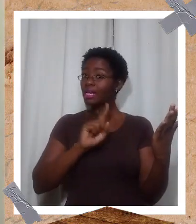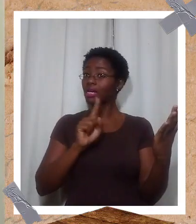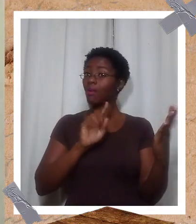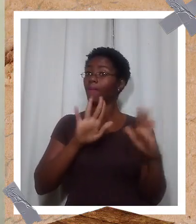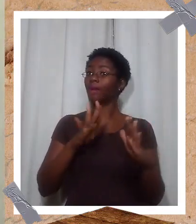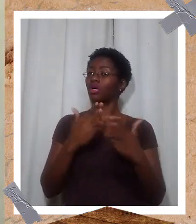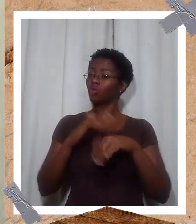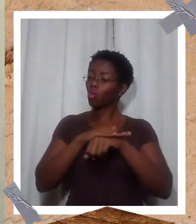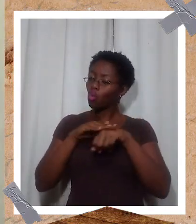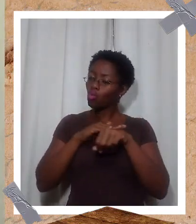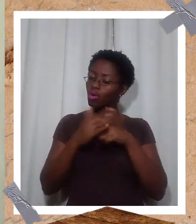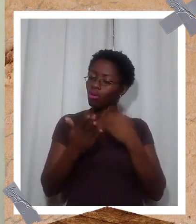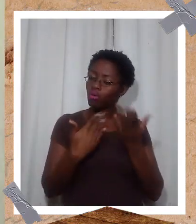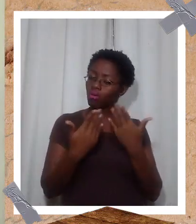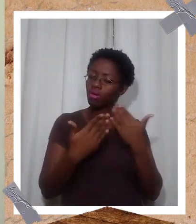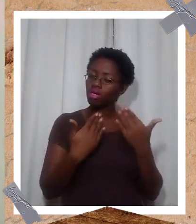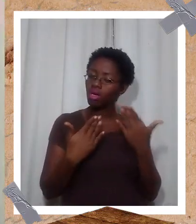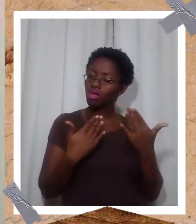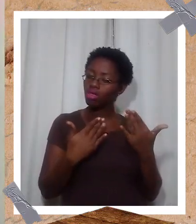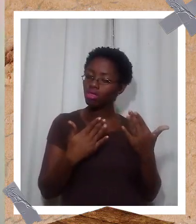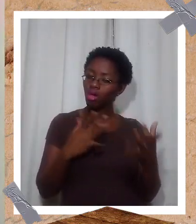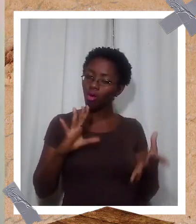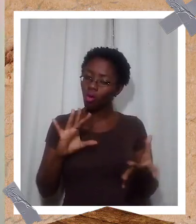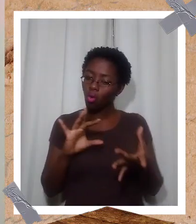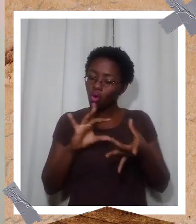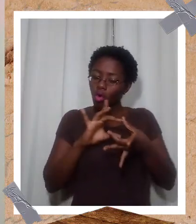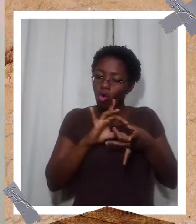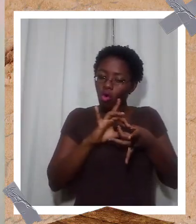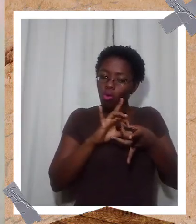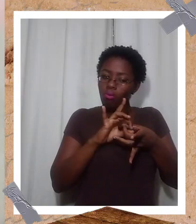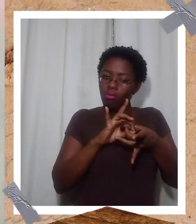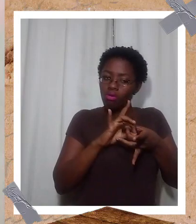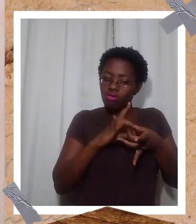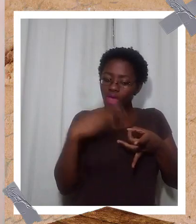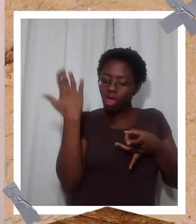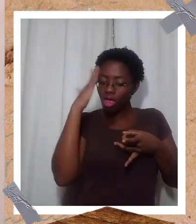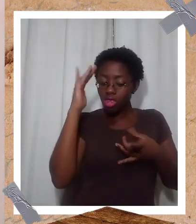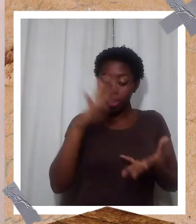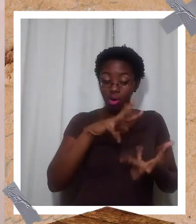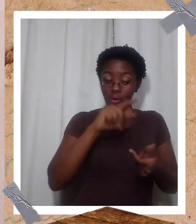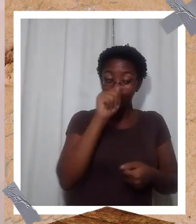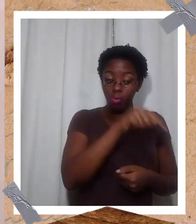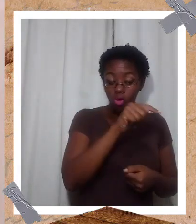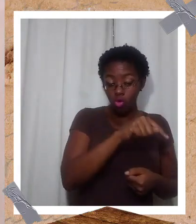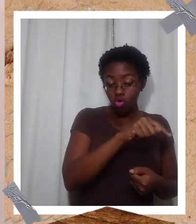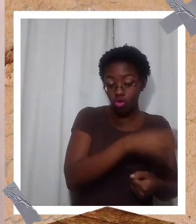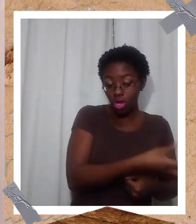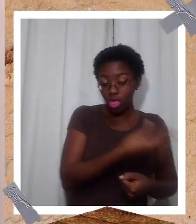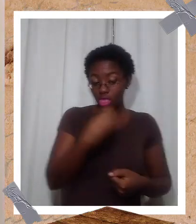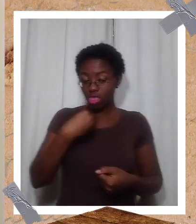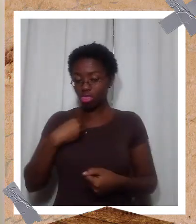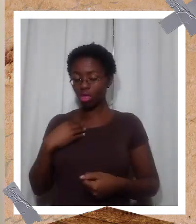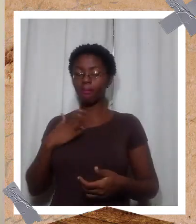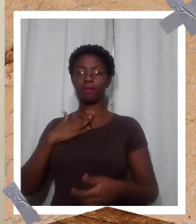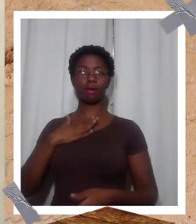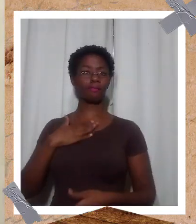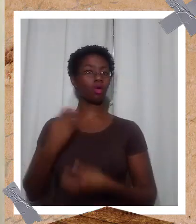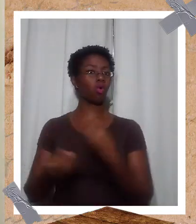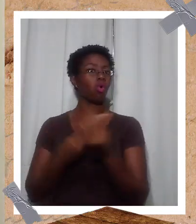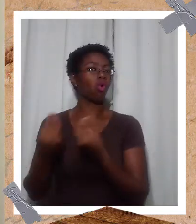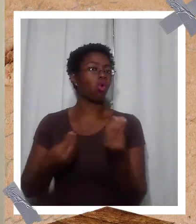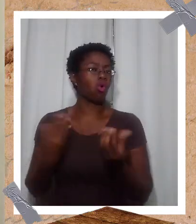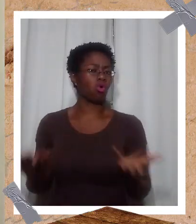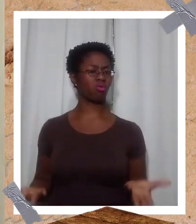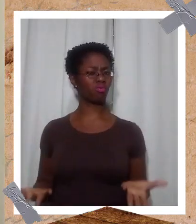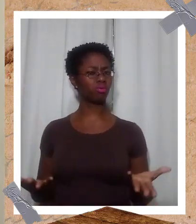Maquiavel. E trazer o Maquiavel para o meu mundo. Entender aquele mundo, mas trazendo aquela história para o meu mundo real, como que a coisa se dá.